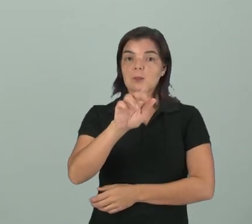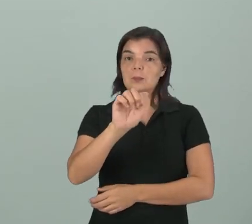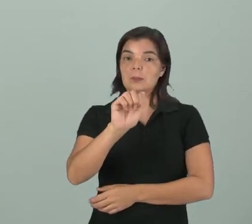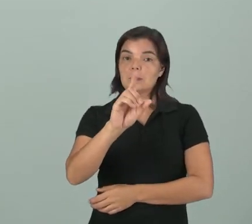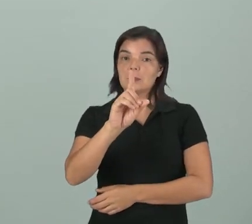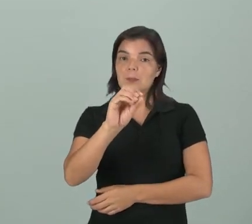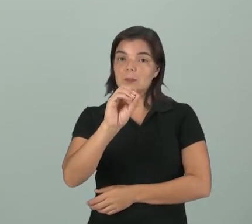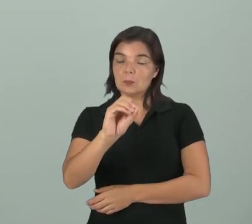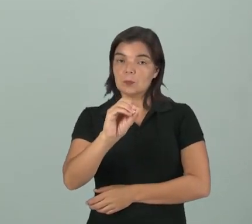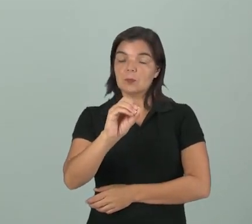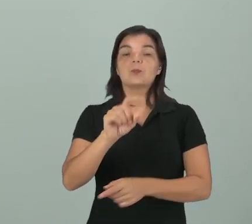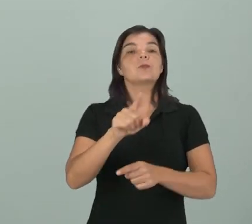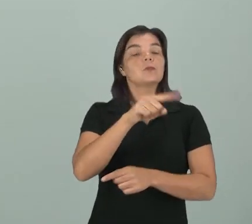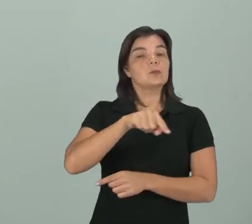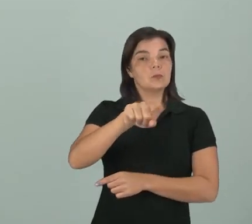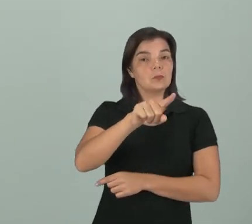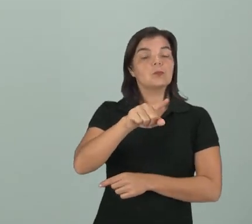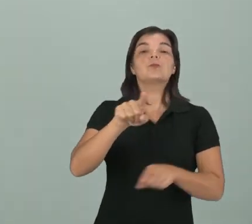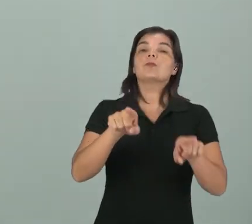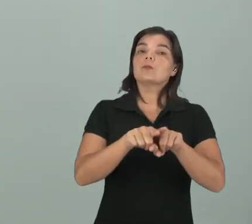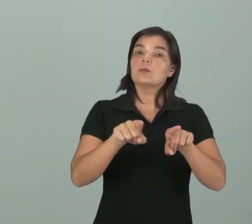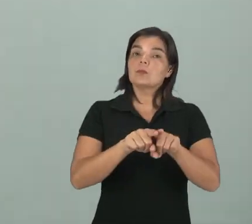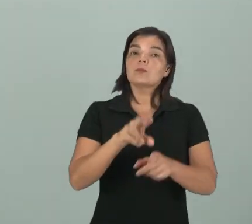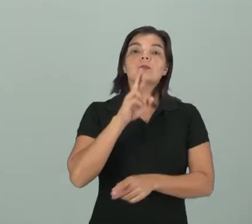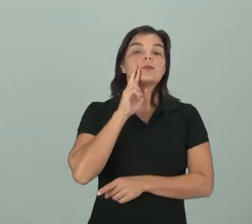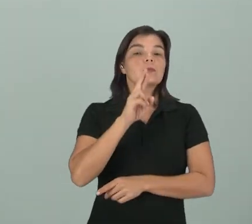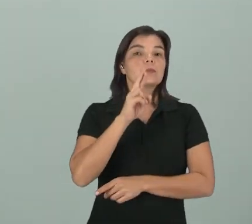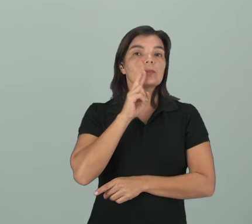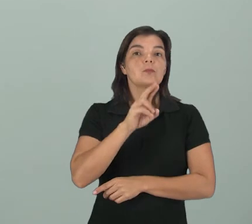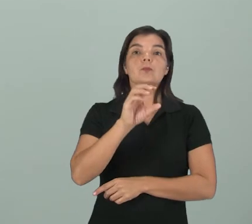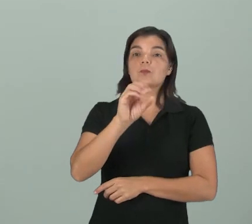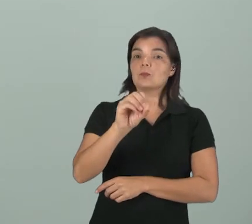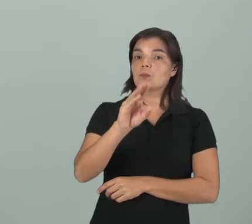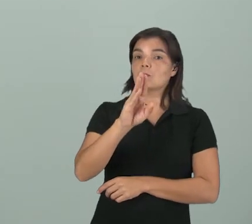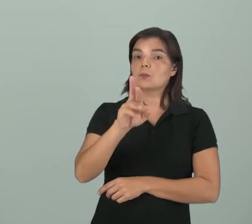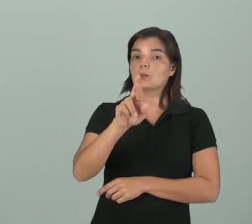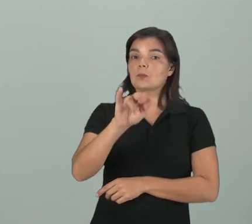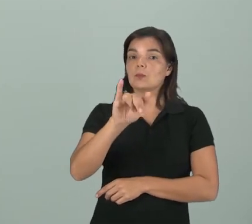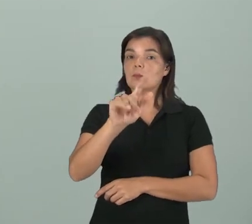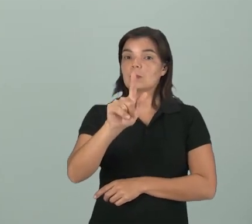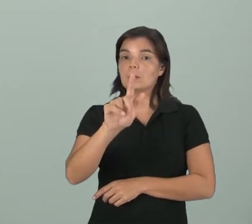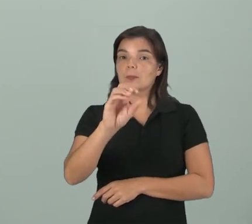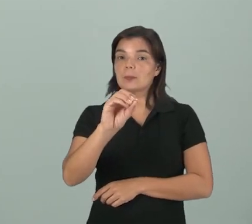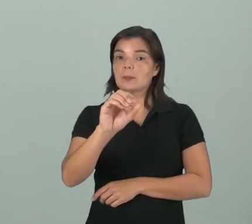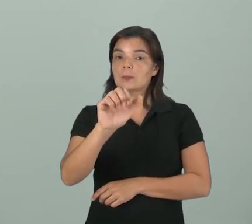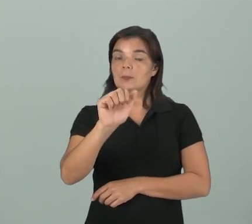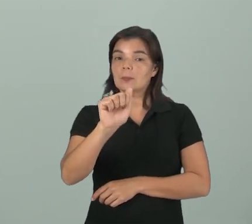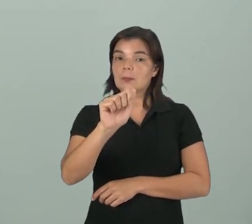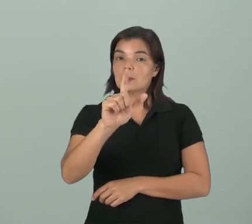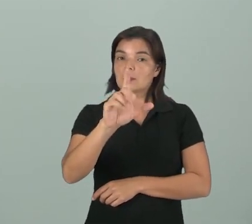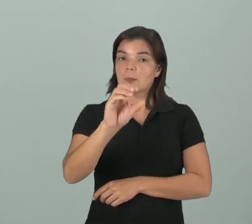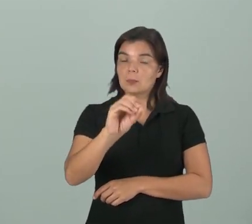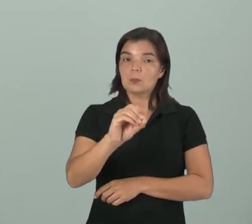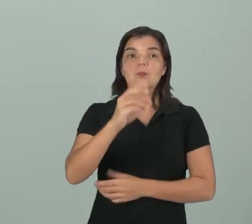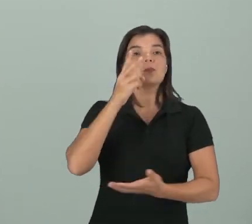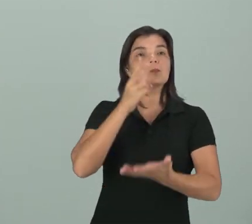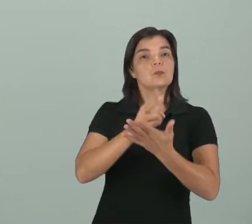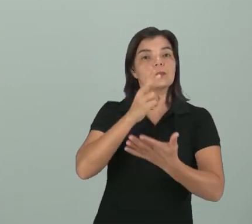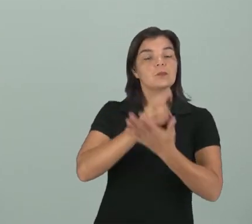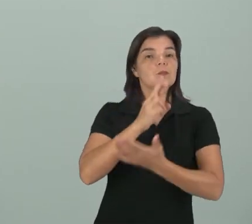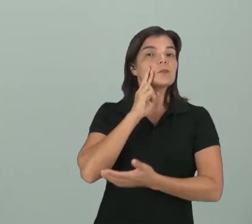para quem você responde. Você é do gênero masculino, responde obrigado. As pessoas do gênero feminino